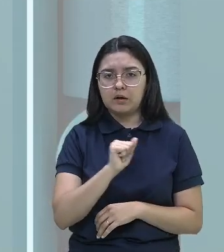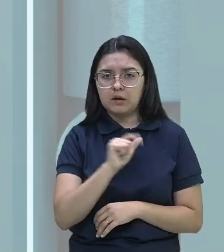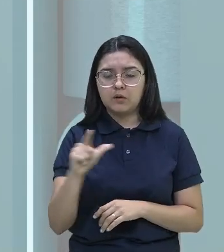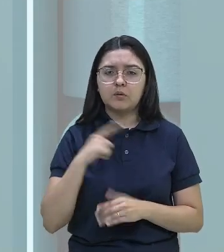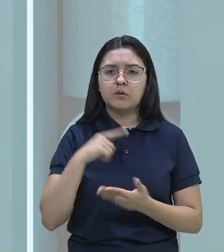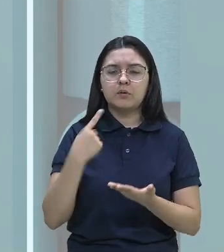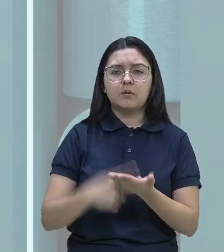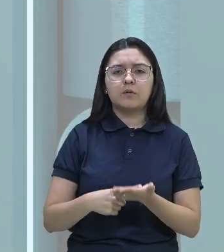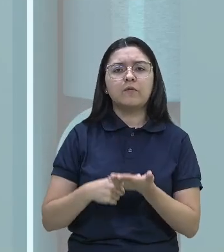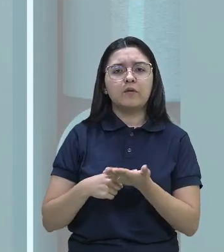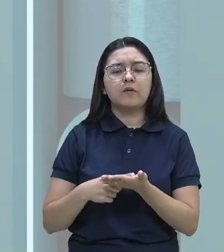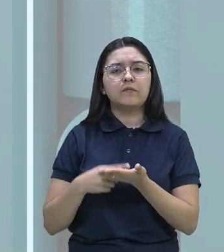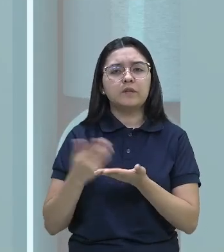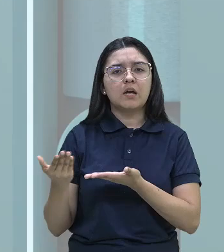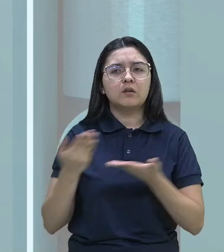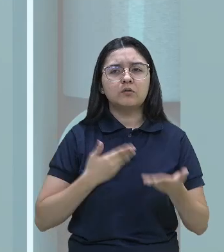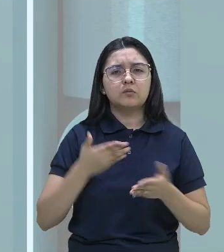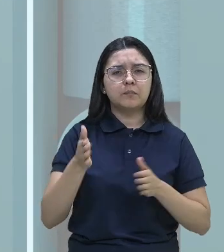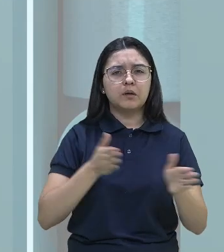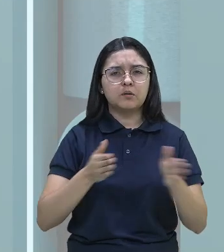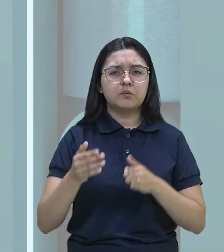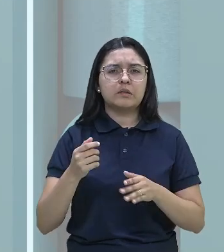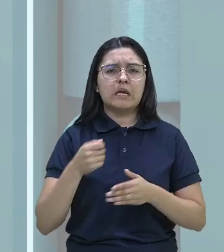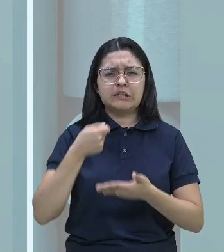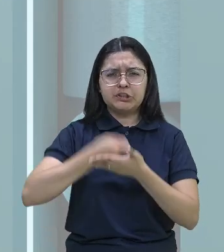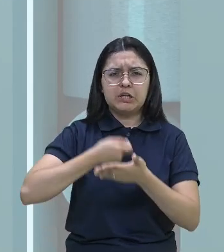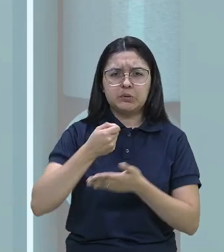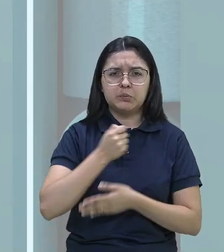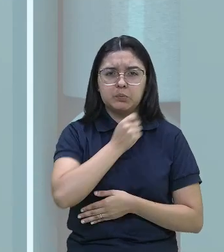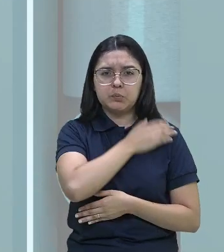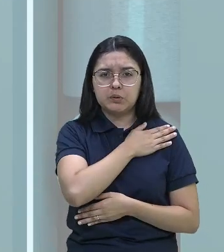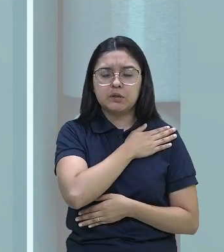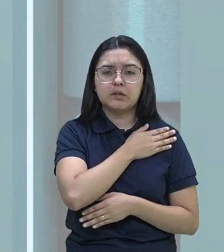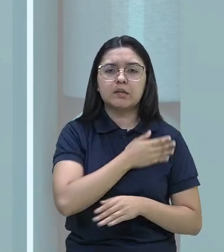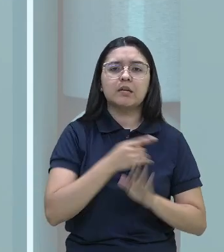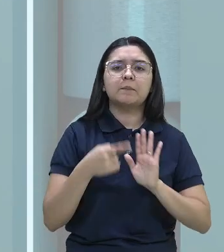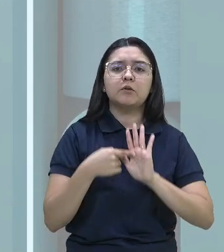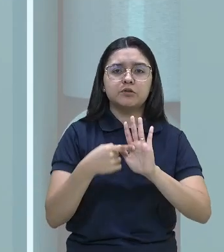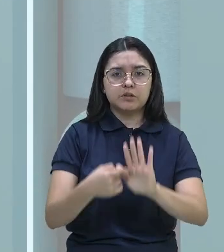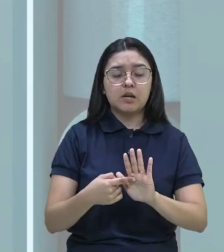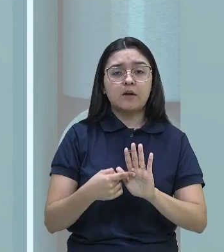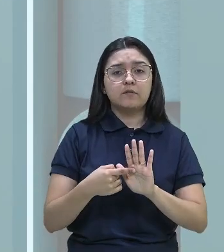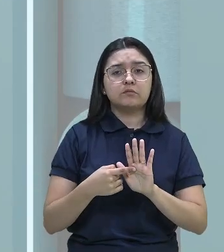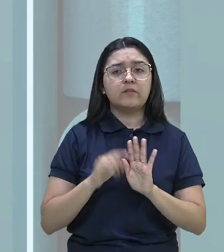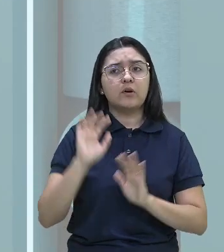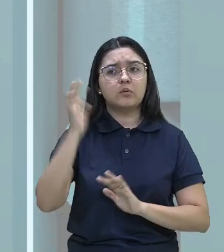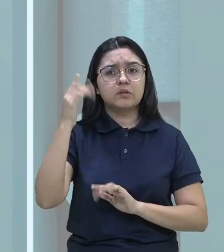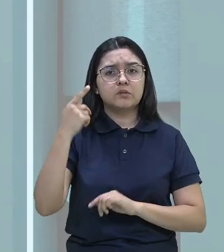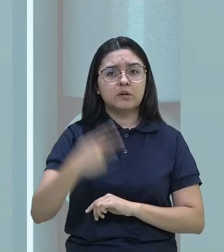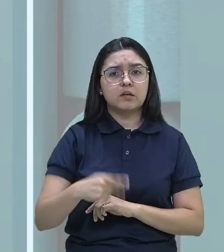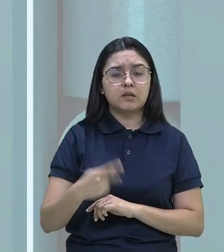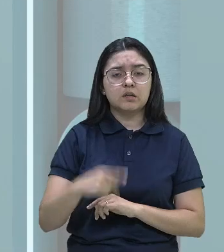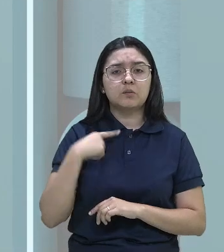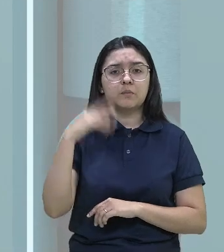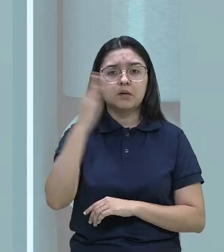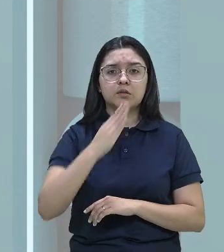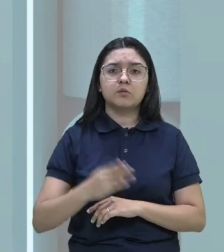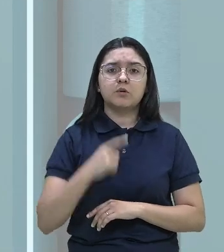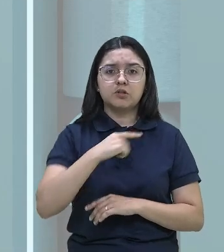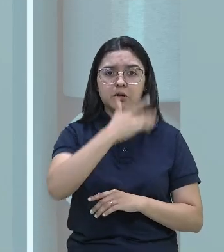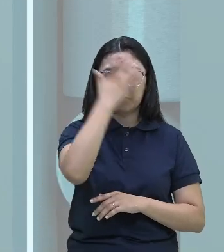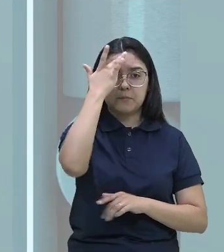na época da ditadura porque ele mostrava o que estava acontecendo no Brasil, né? A questão do sumiço das pessoas,